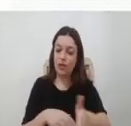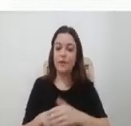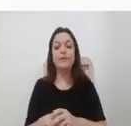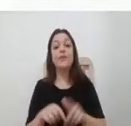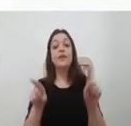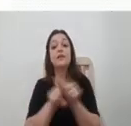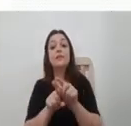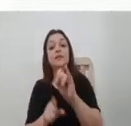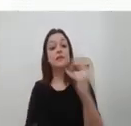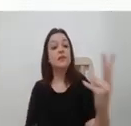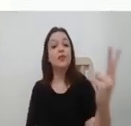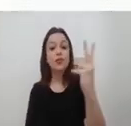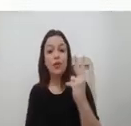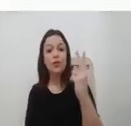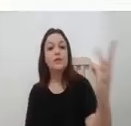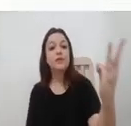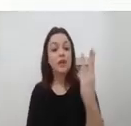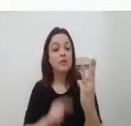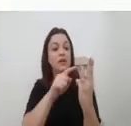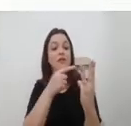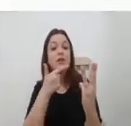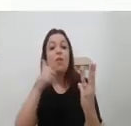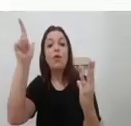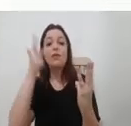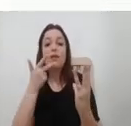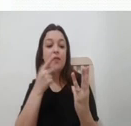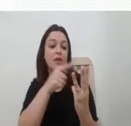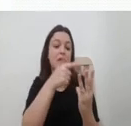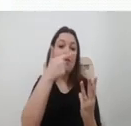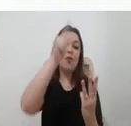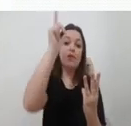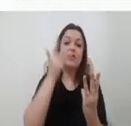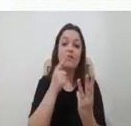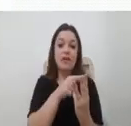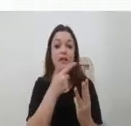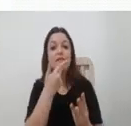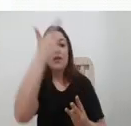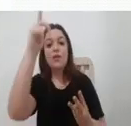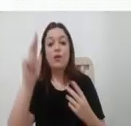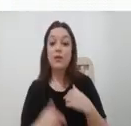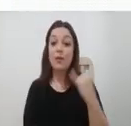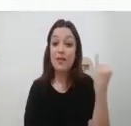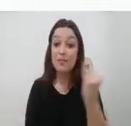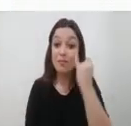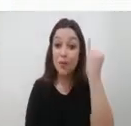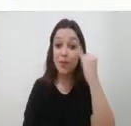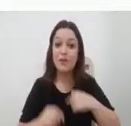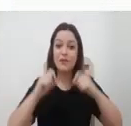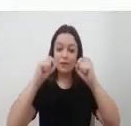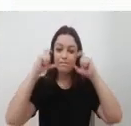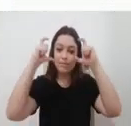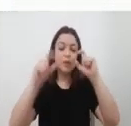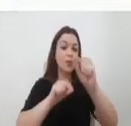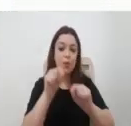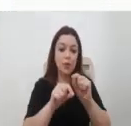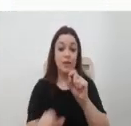família apresentam mudanças ou discrepâncias da história. Aqui é muito